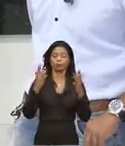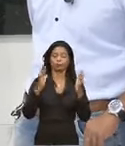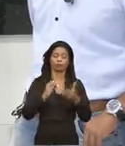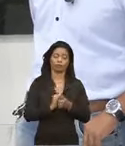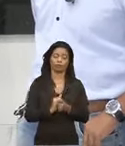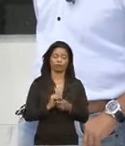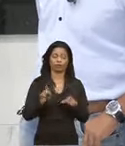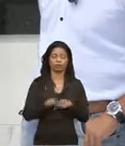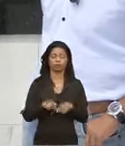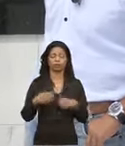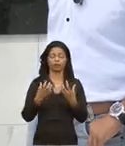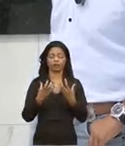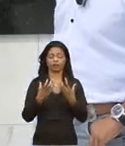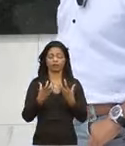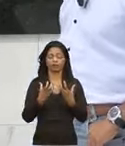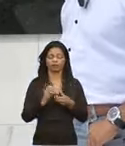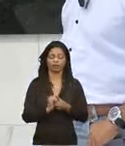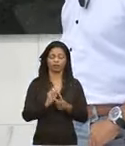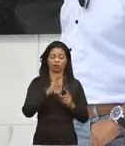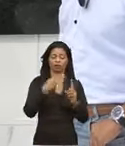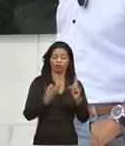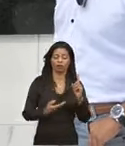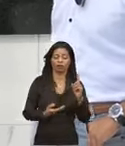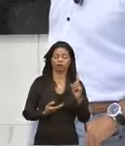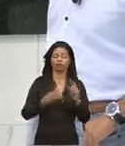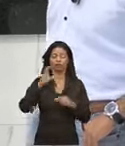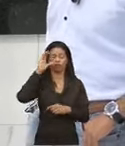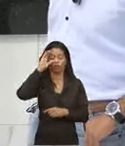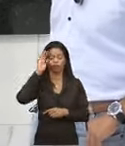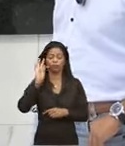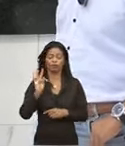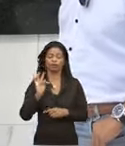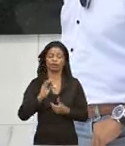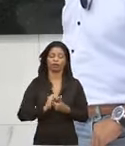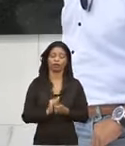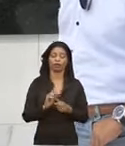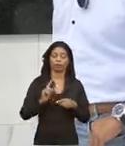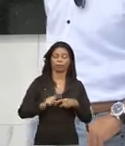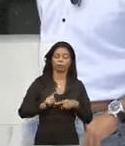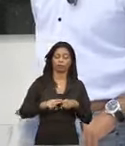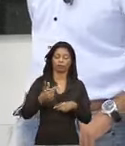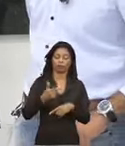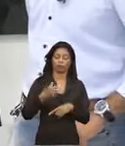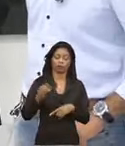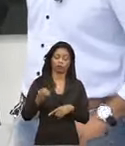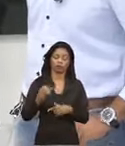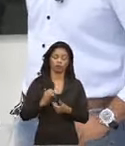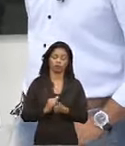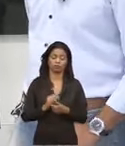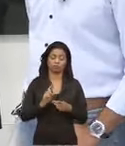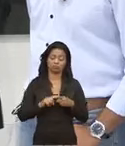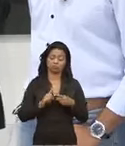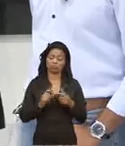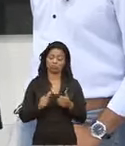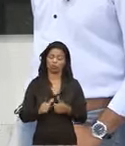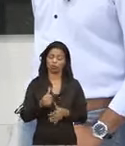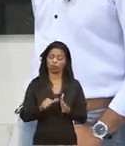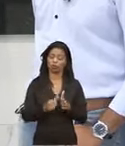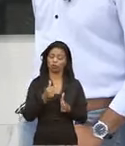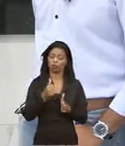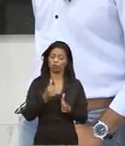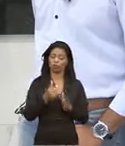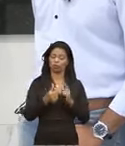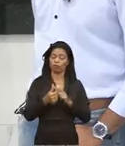também, vereador Tati, nessa ela fazer uma homenagem a Vossa Excelência. Ser um dos 20 vereadores dessa casa, se